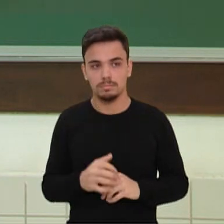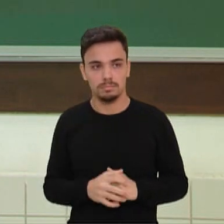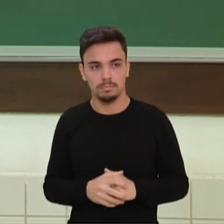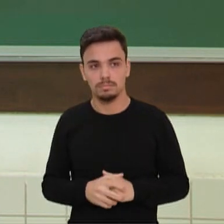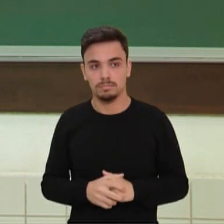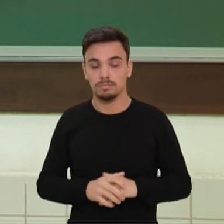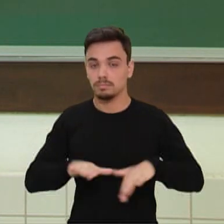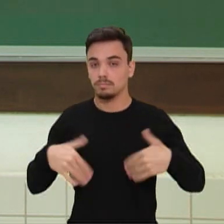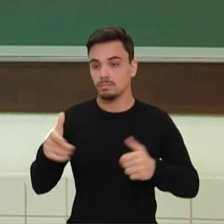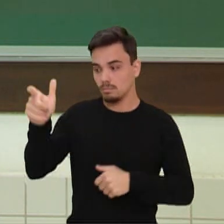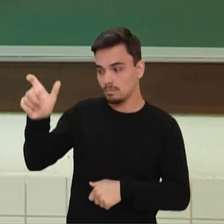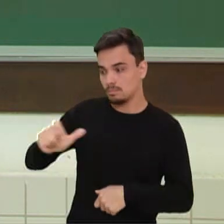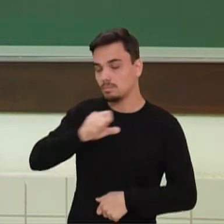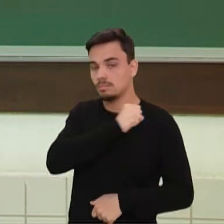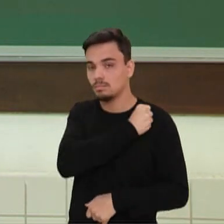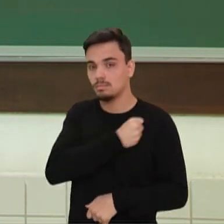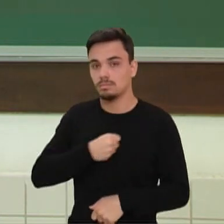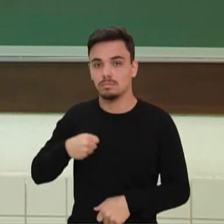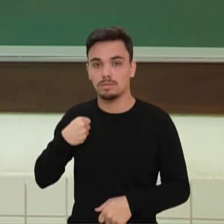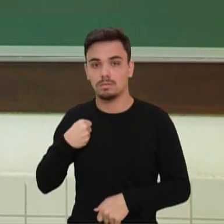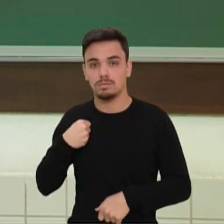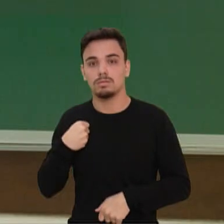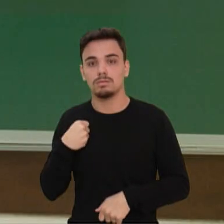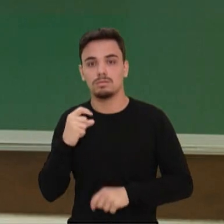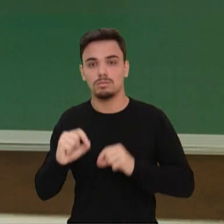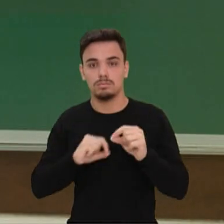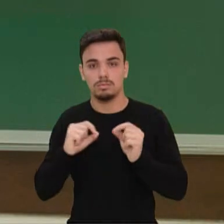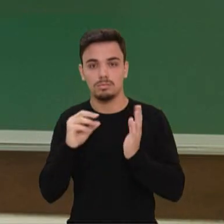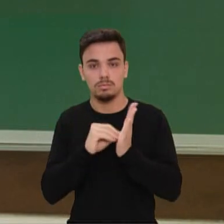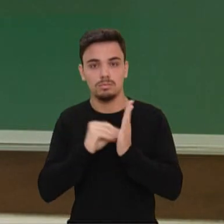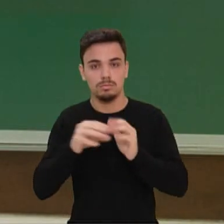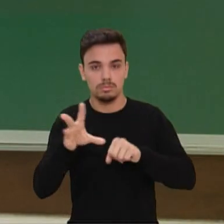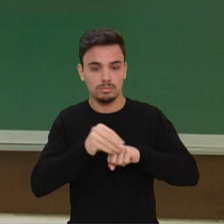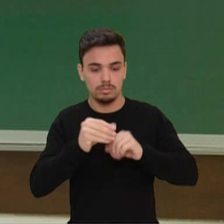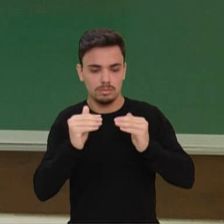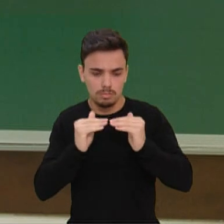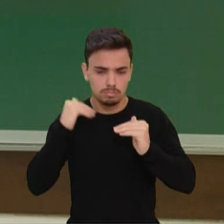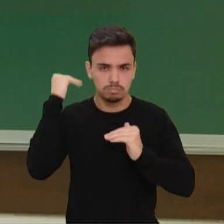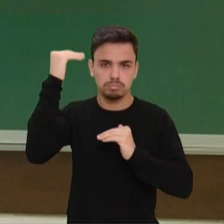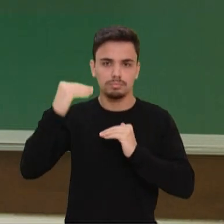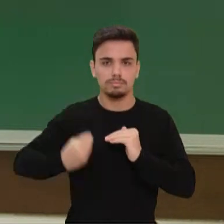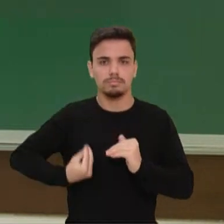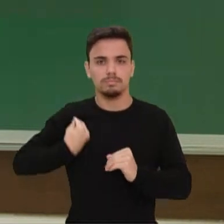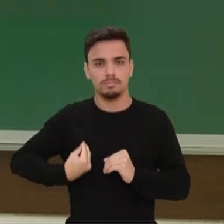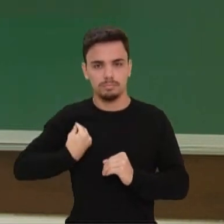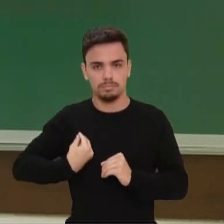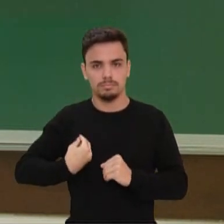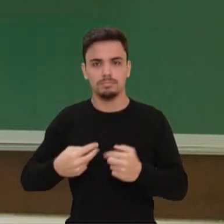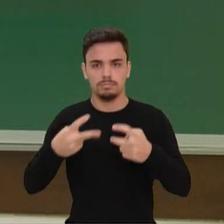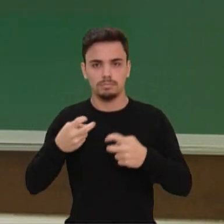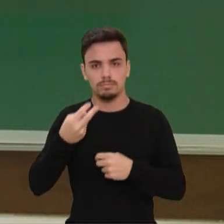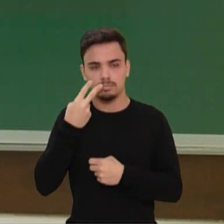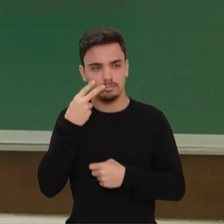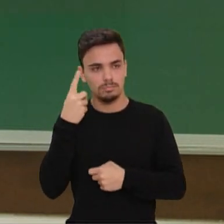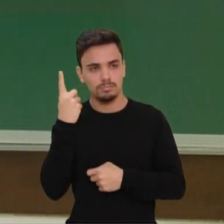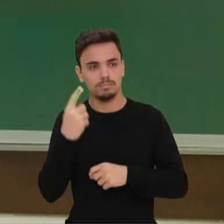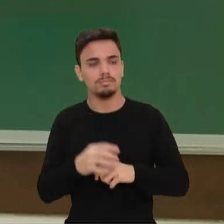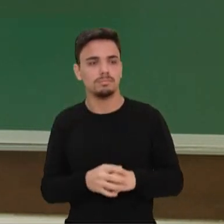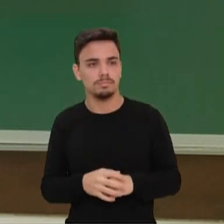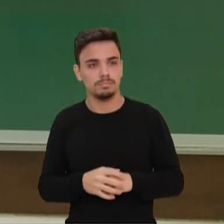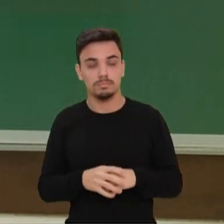Então, o Sócrates colocou o conhecimento acima da vida, na visão nietzschiana. E daí tem essa